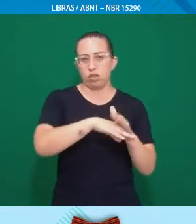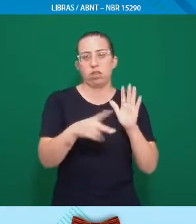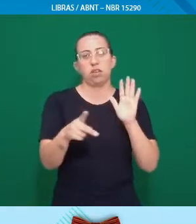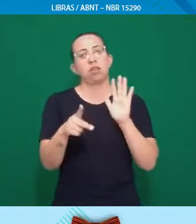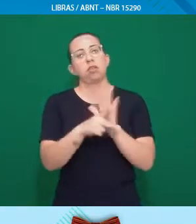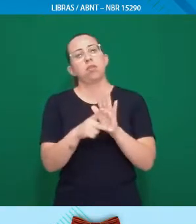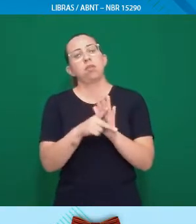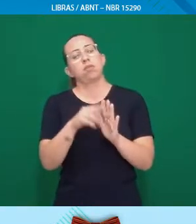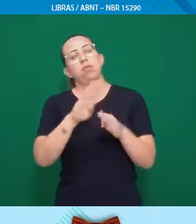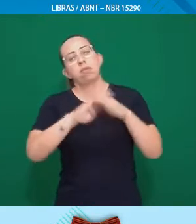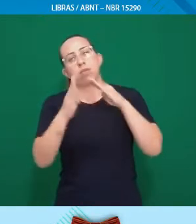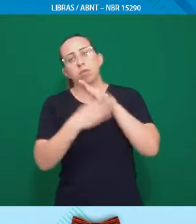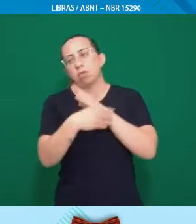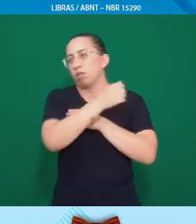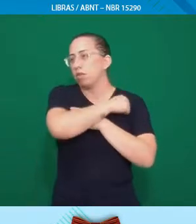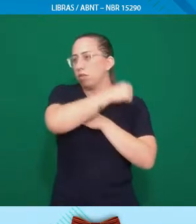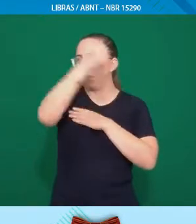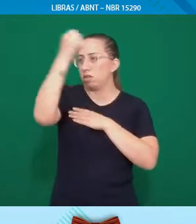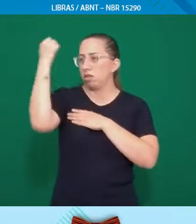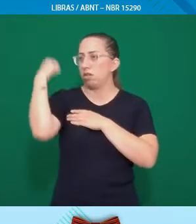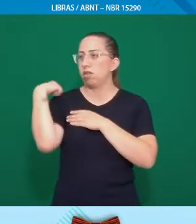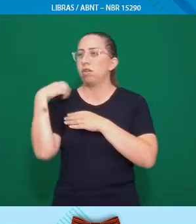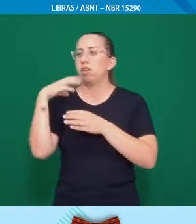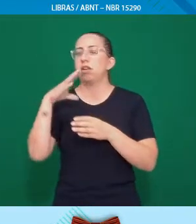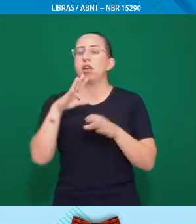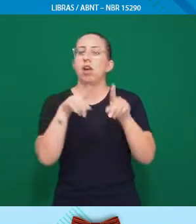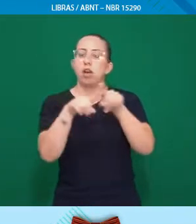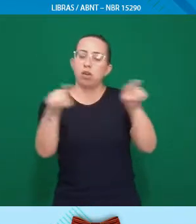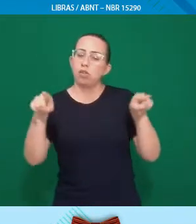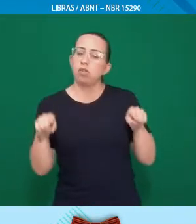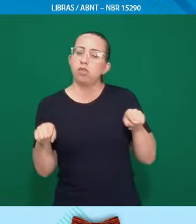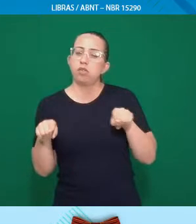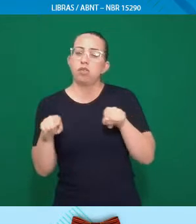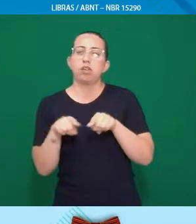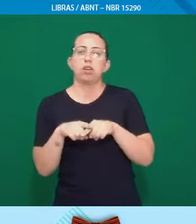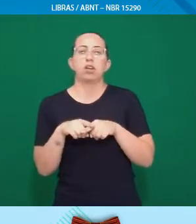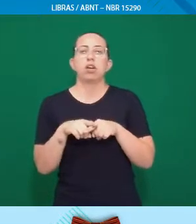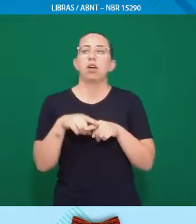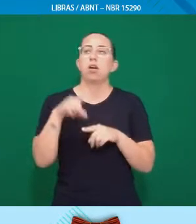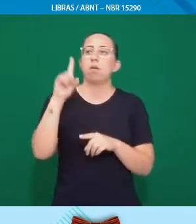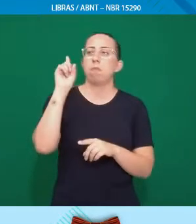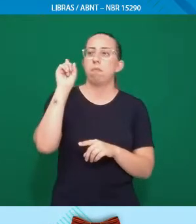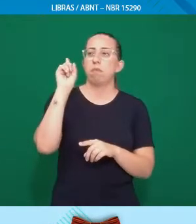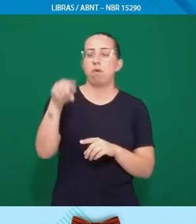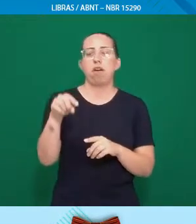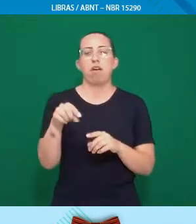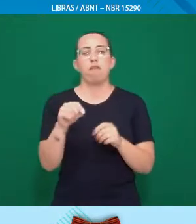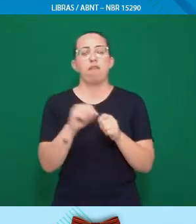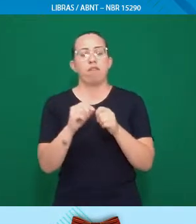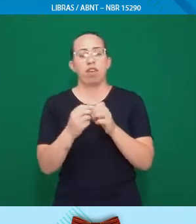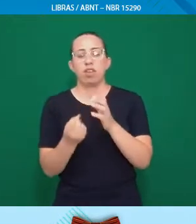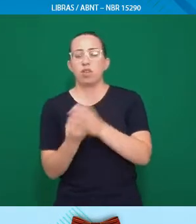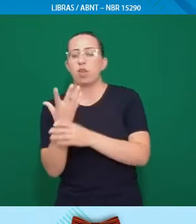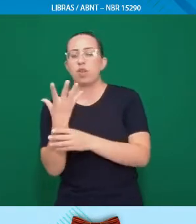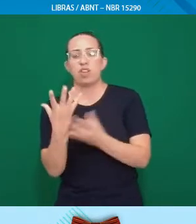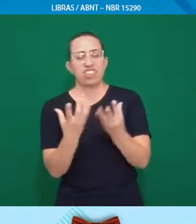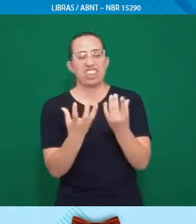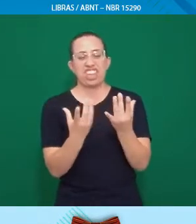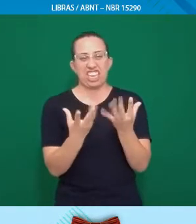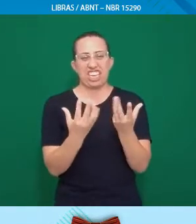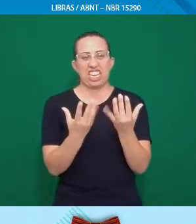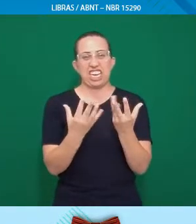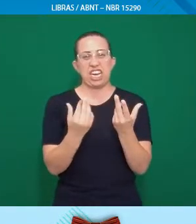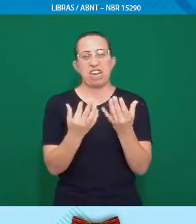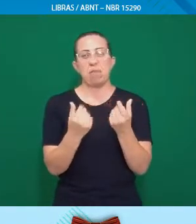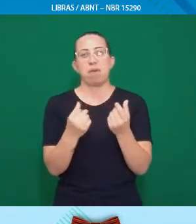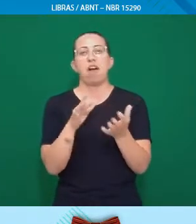Aparecida justificativa o campo society é um campo feito de grama sintética para a prática de esportes como futebol society